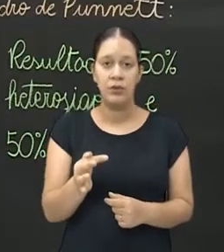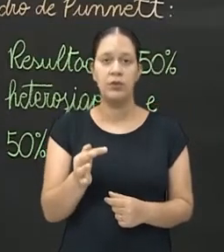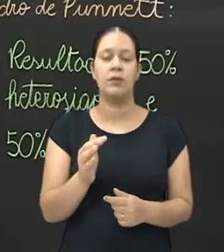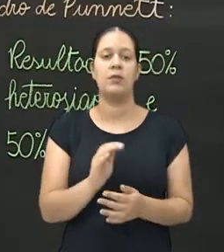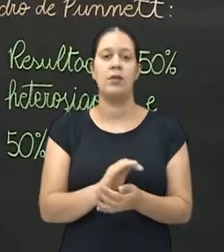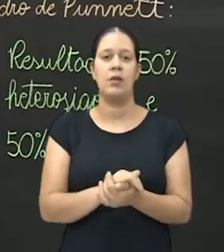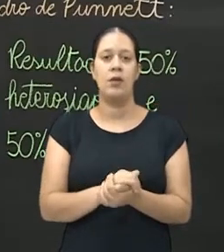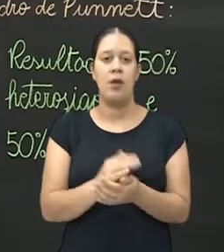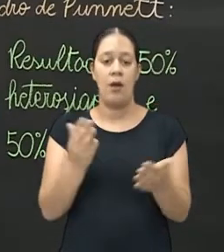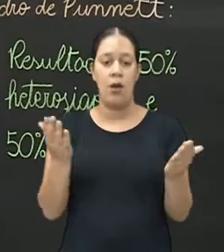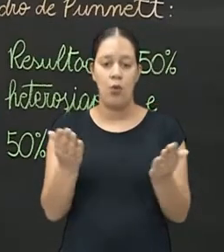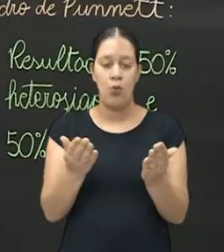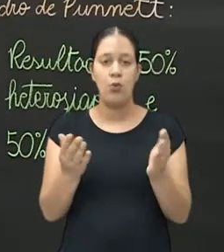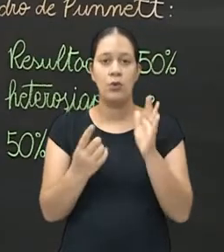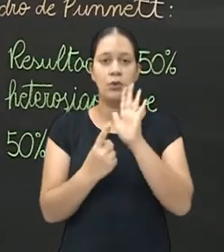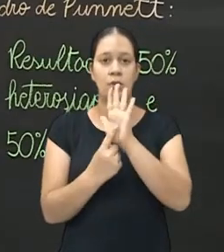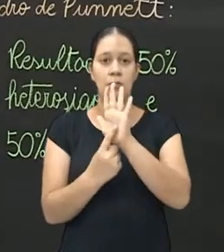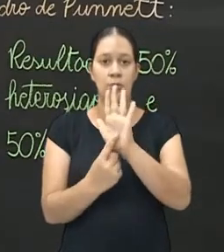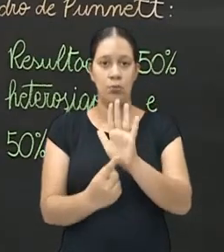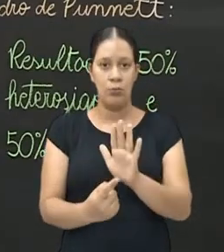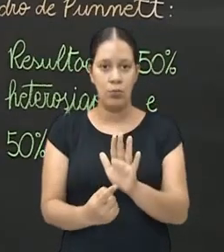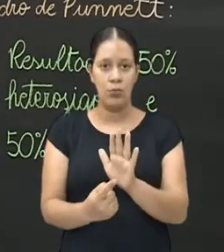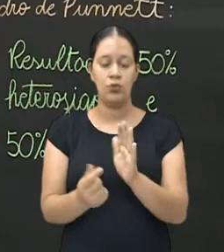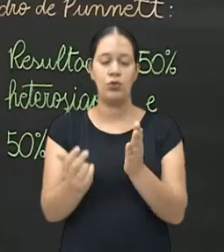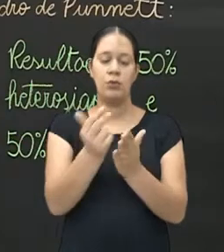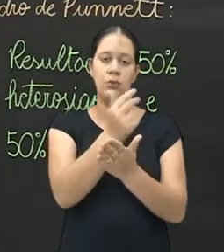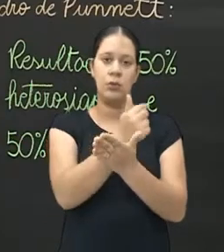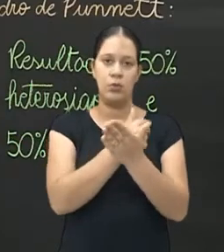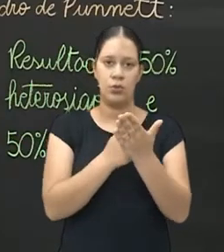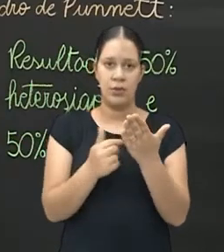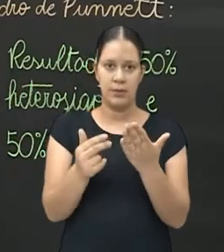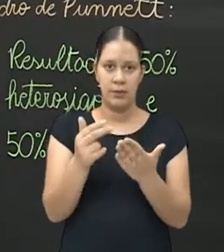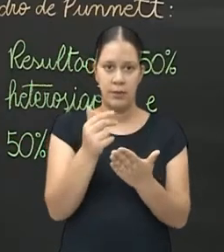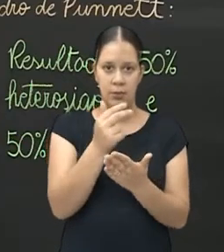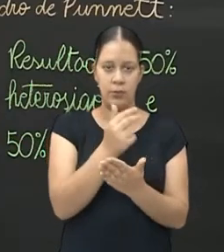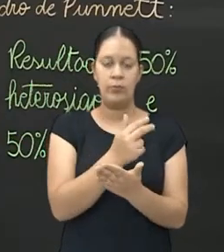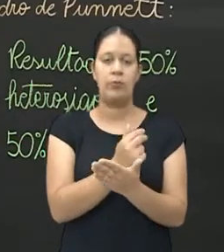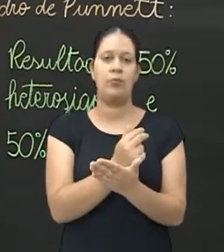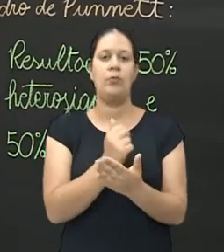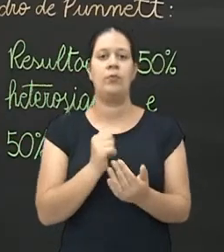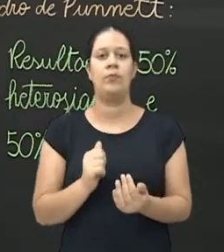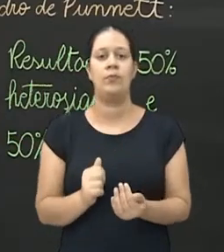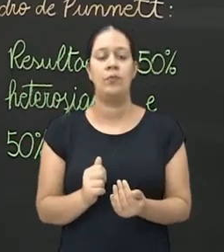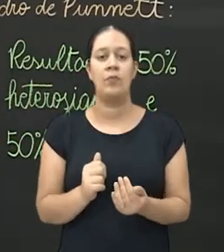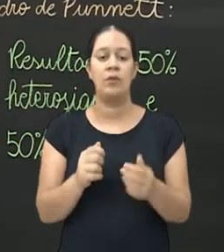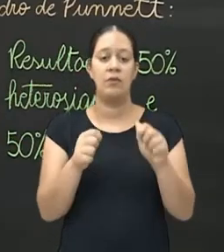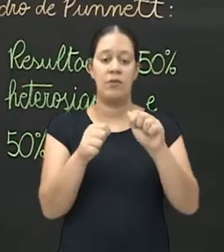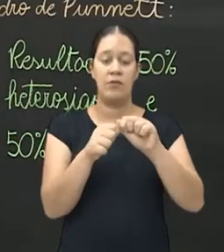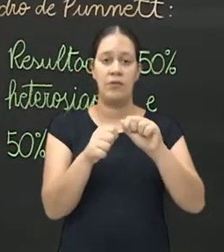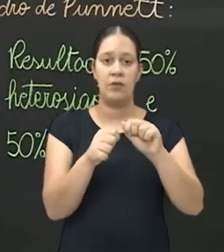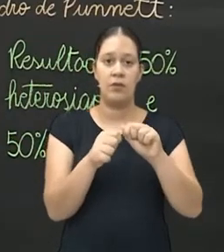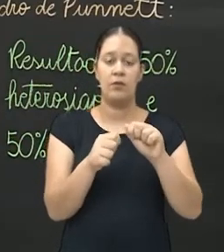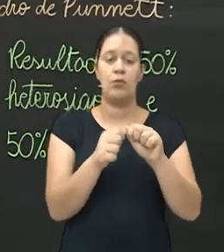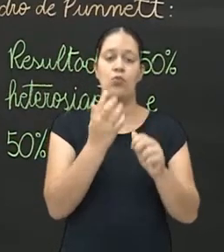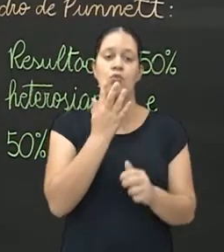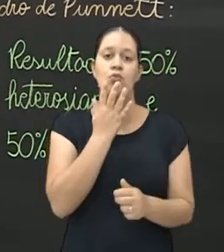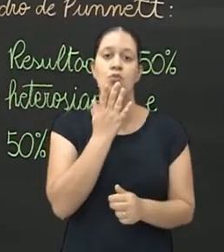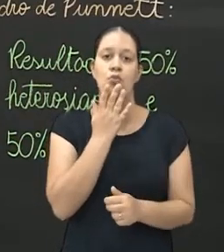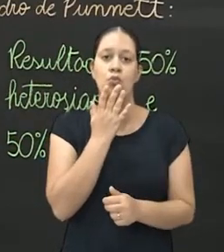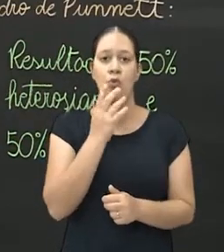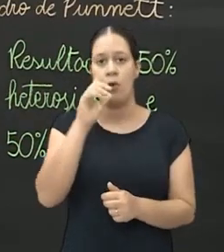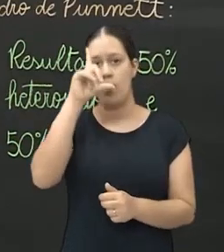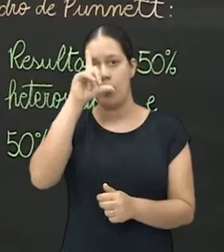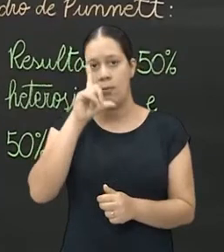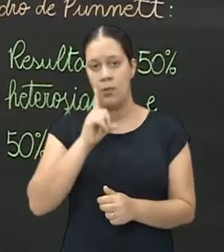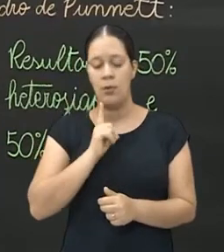Vou te colocar aqui, te mostrar um recorte de um experimento dele. Então, ele cruzou ervilhas amarelas com